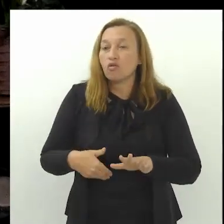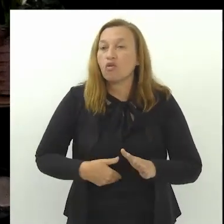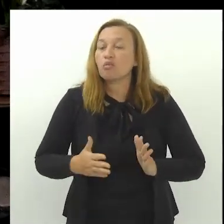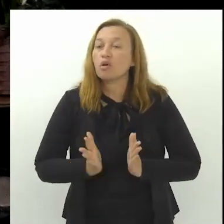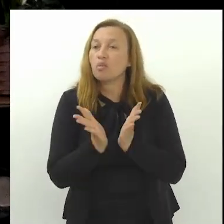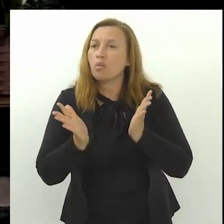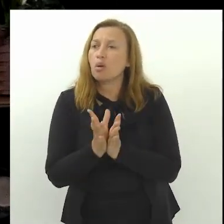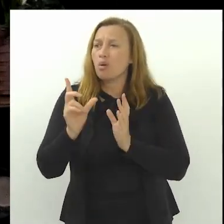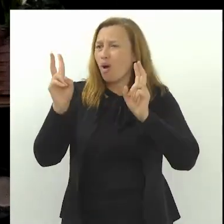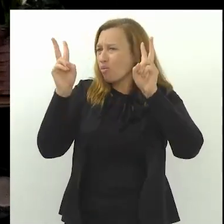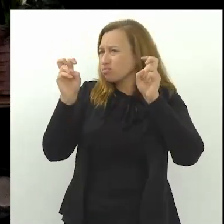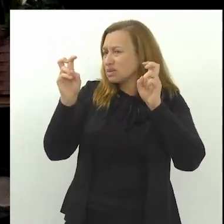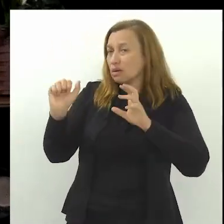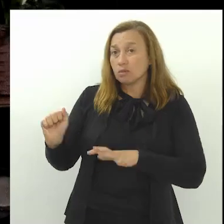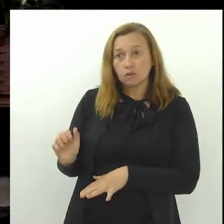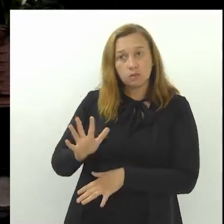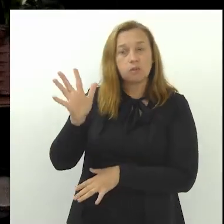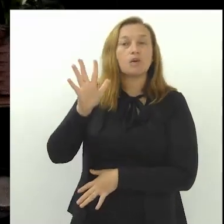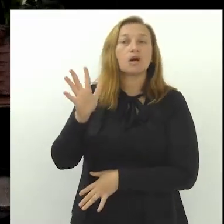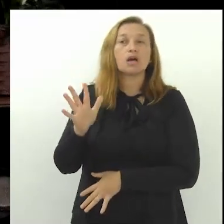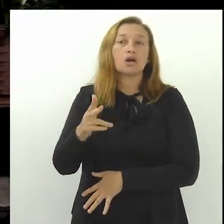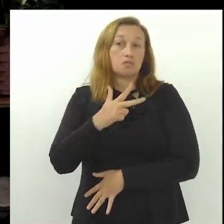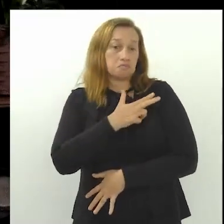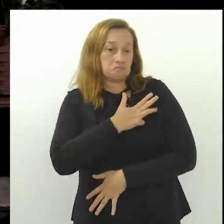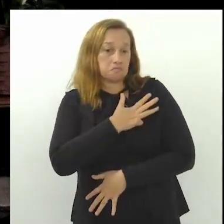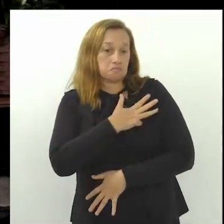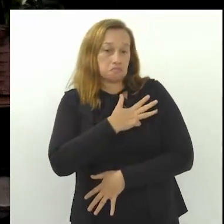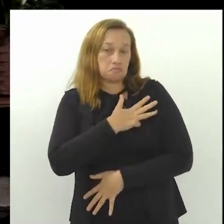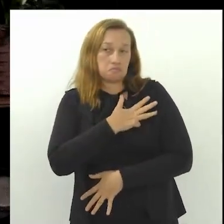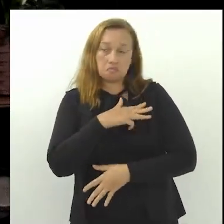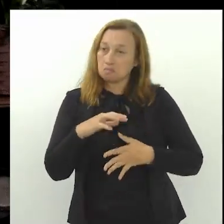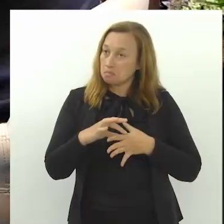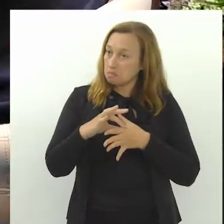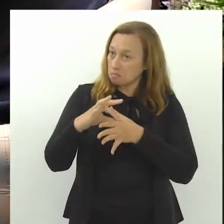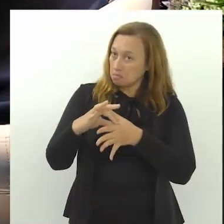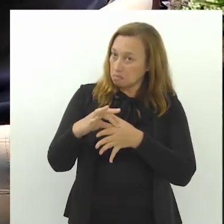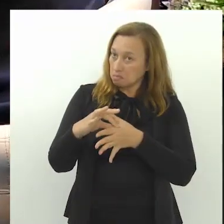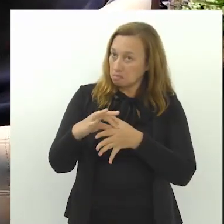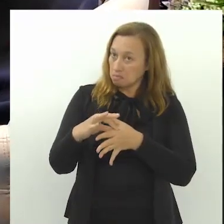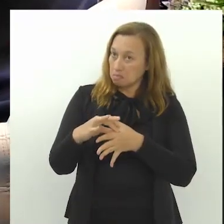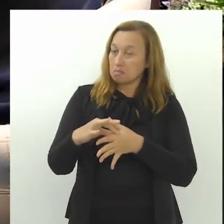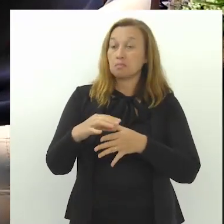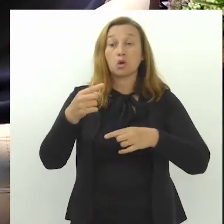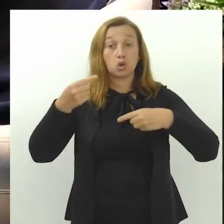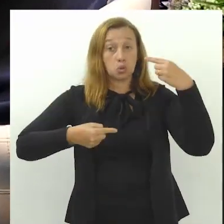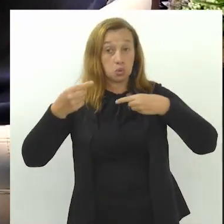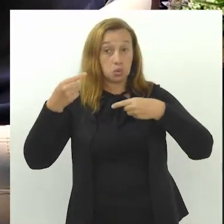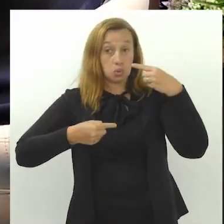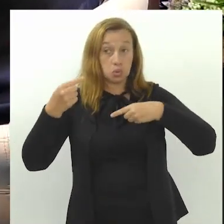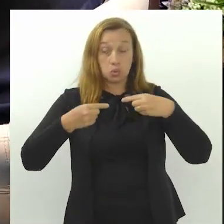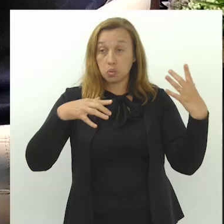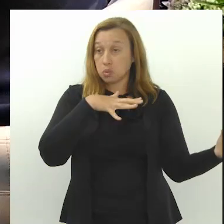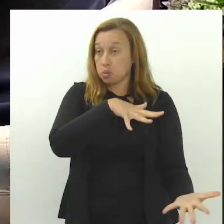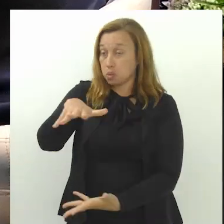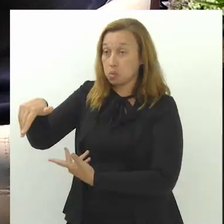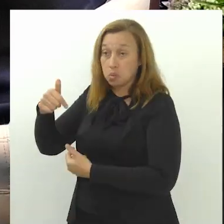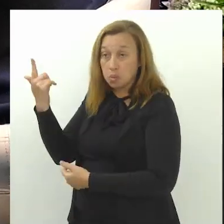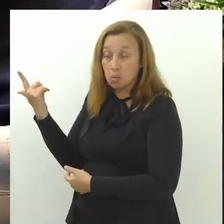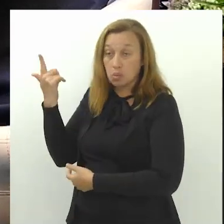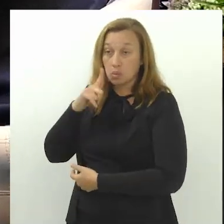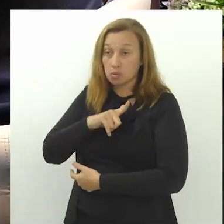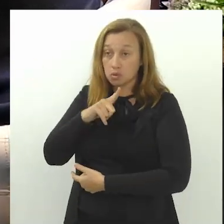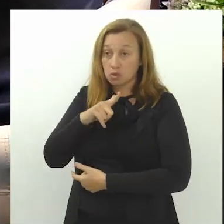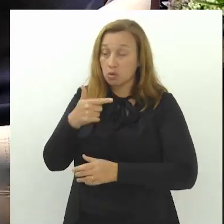Esse tema, que é um tema muito caro e com muita competência, o presidente Lula liderou um debate internacional,